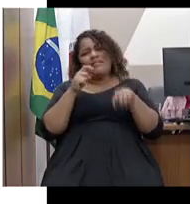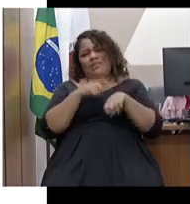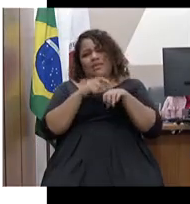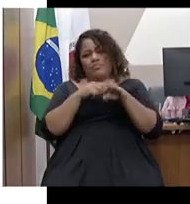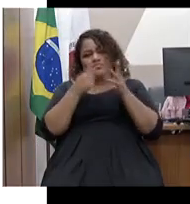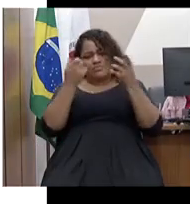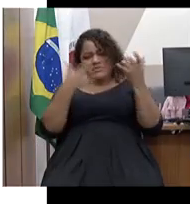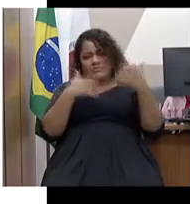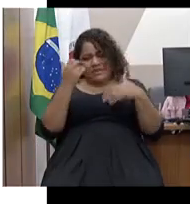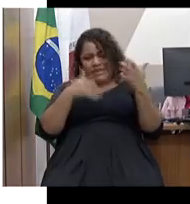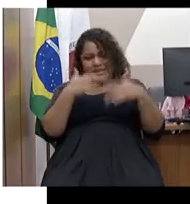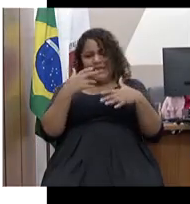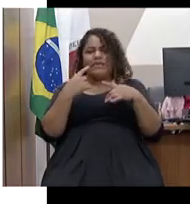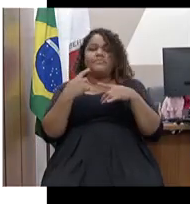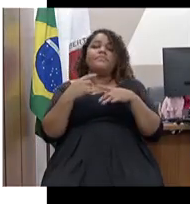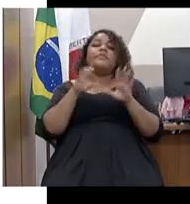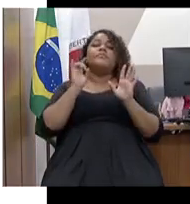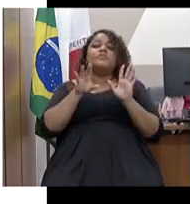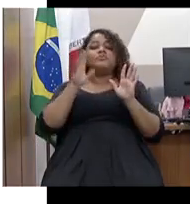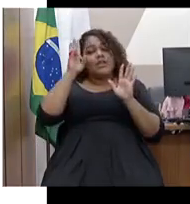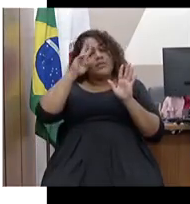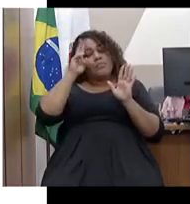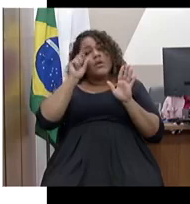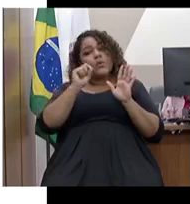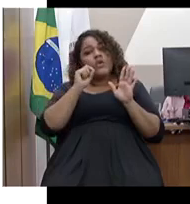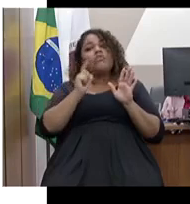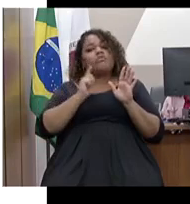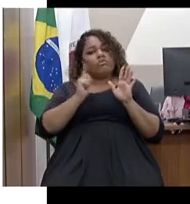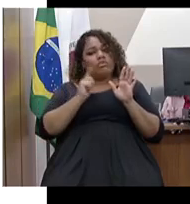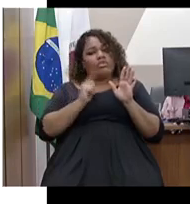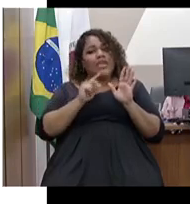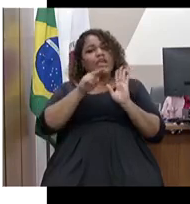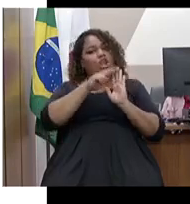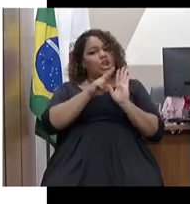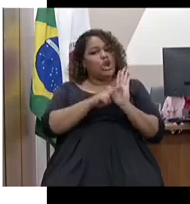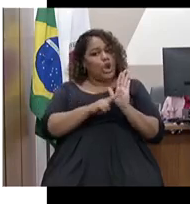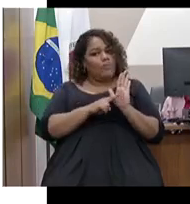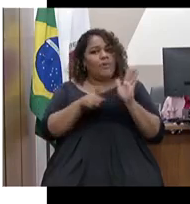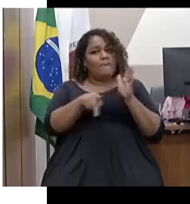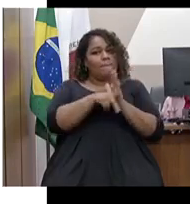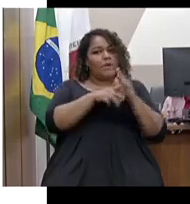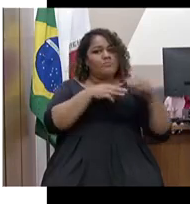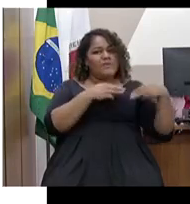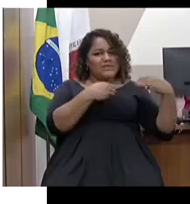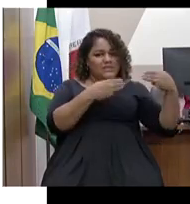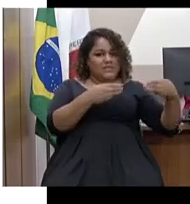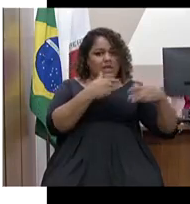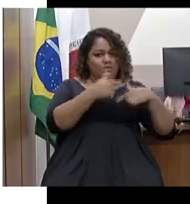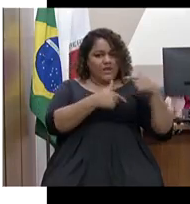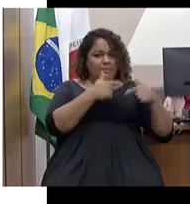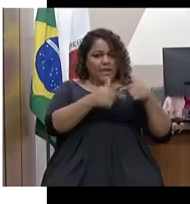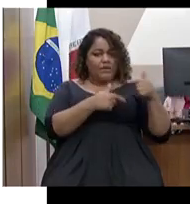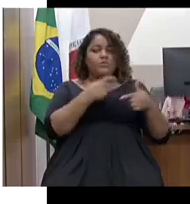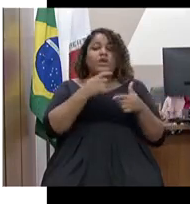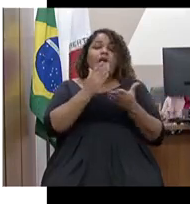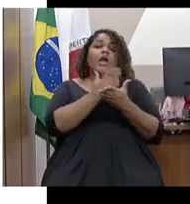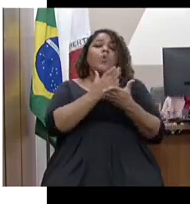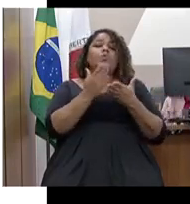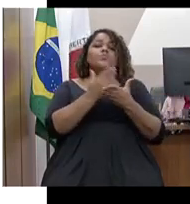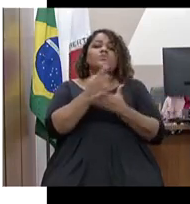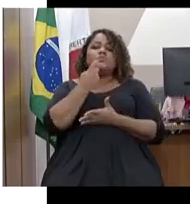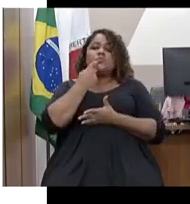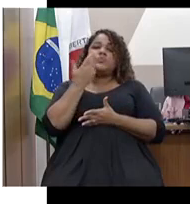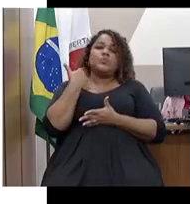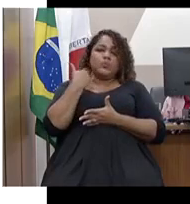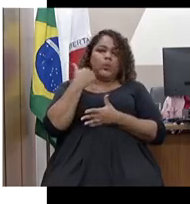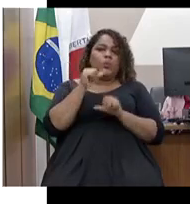normas do ministério algumas delas foram modificadas recentemente eu posso dizer com certeza gente que